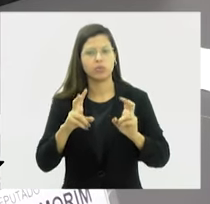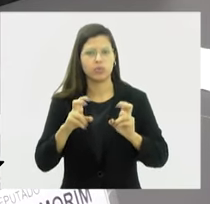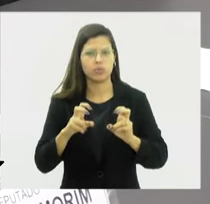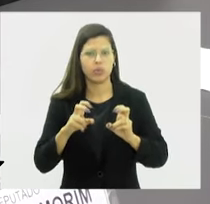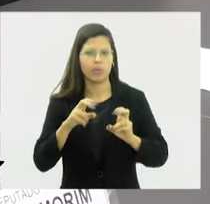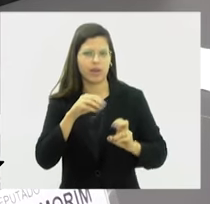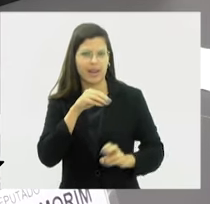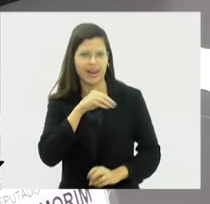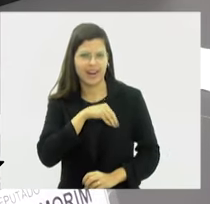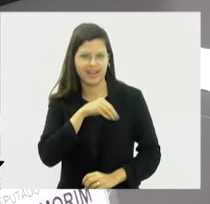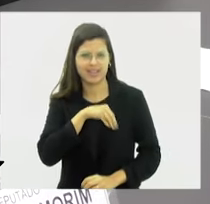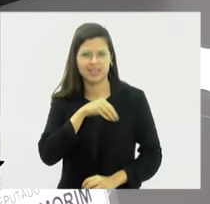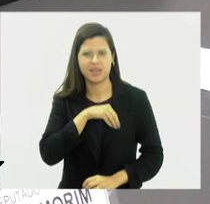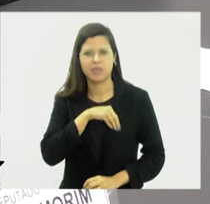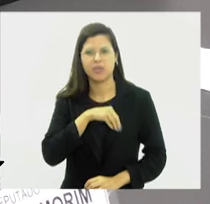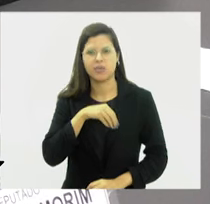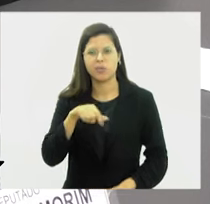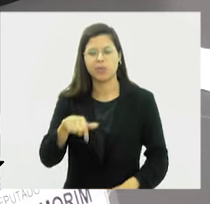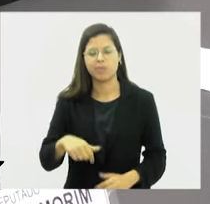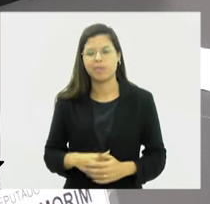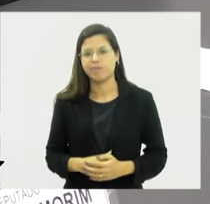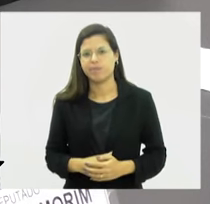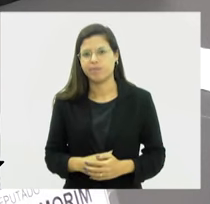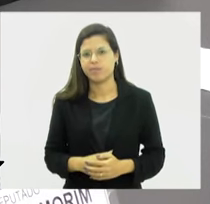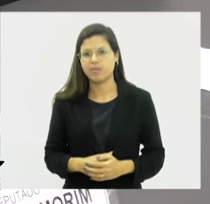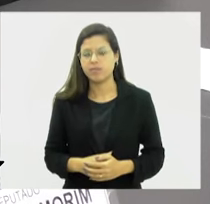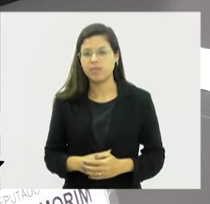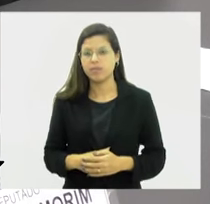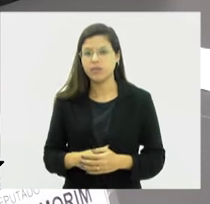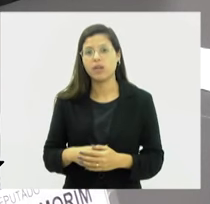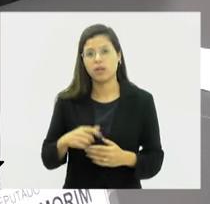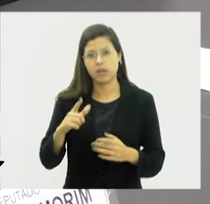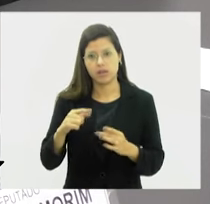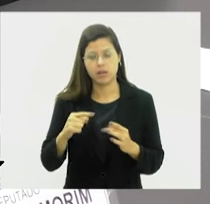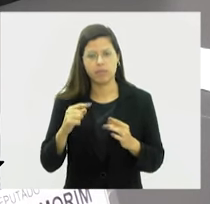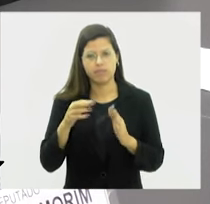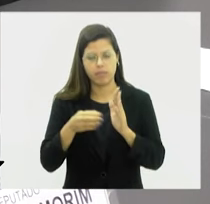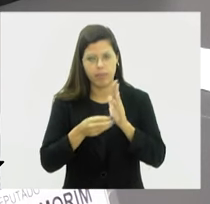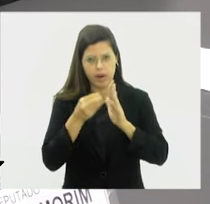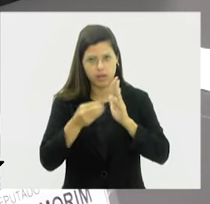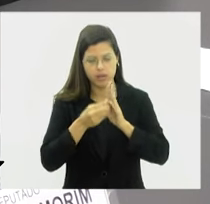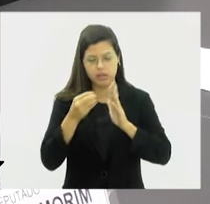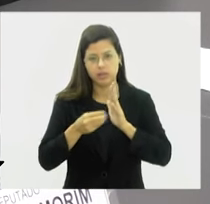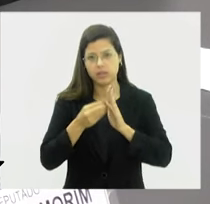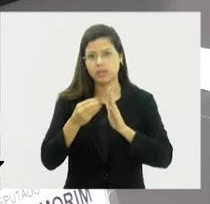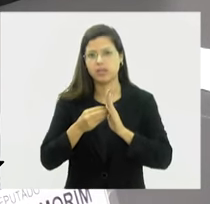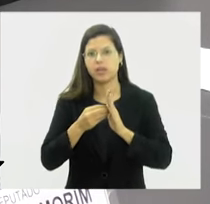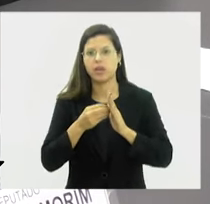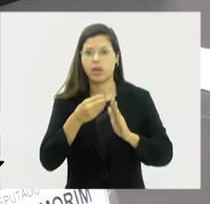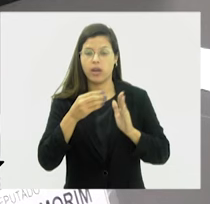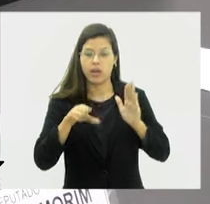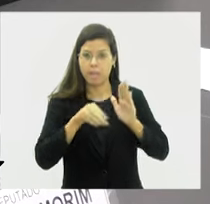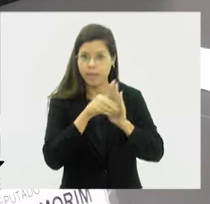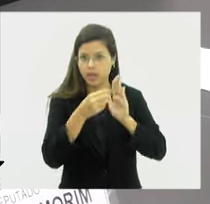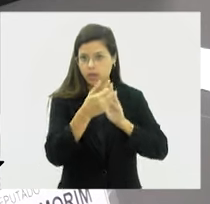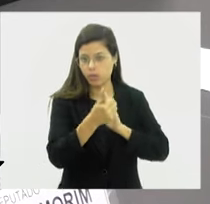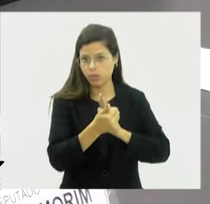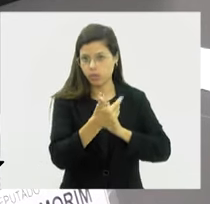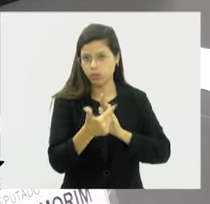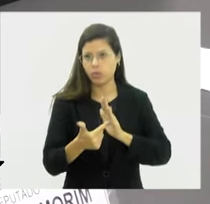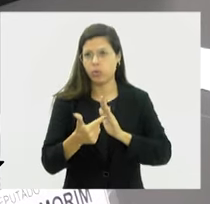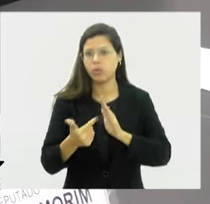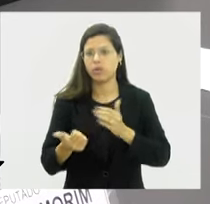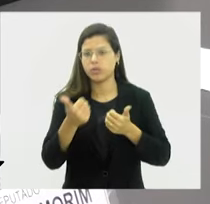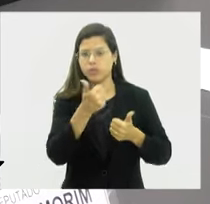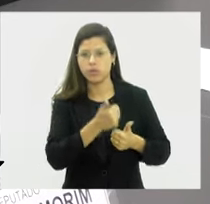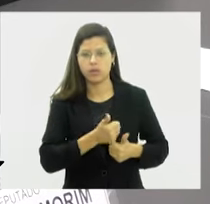PAR. O parecer é favorável às emendas número 1 e 2, concluindo por substitutivo o deputado Luiz Paulo